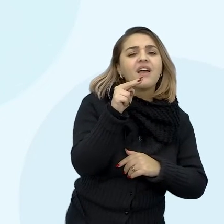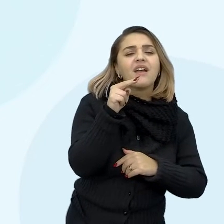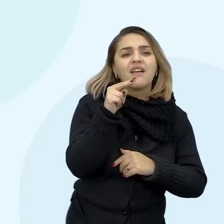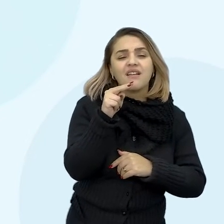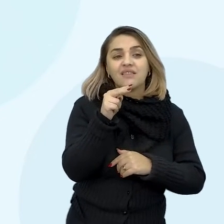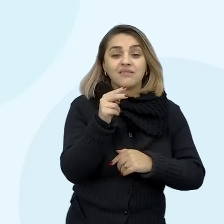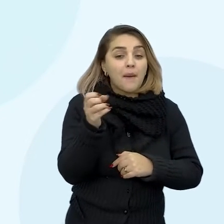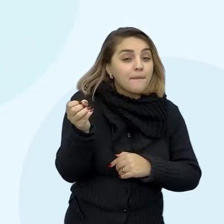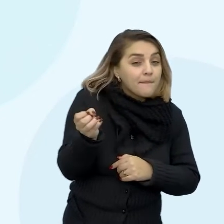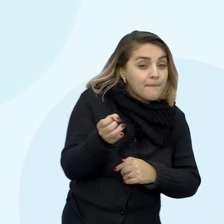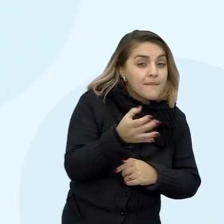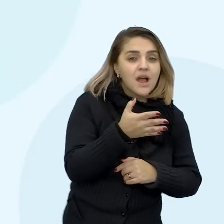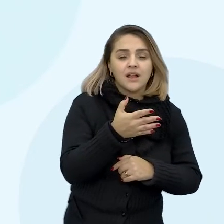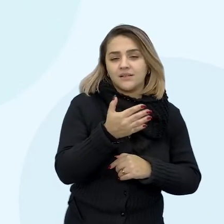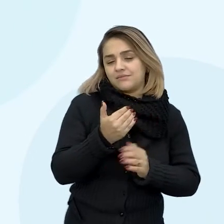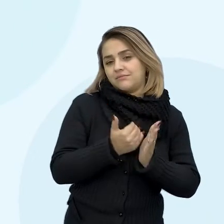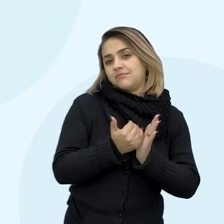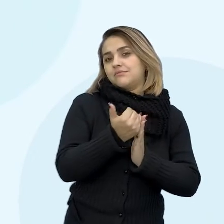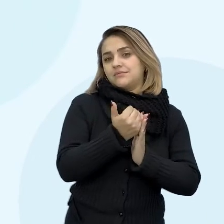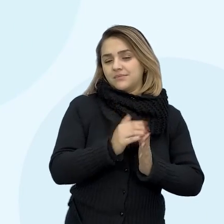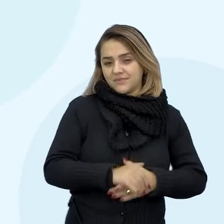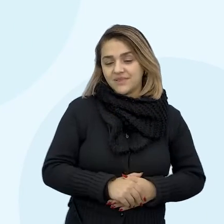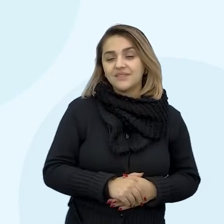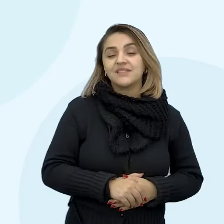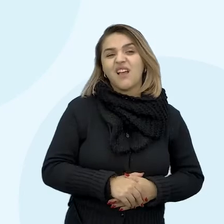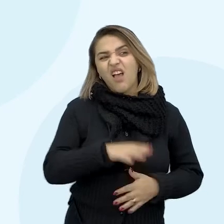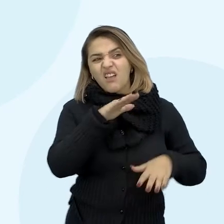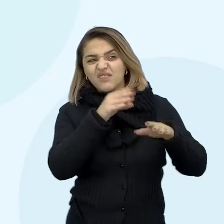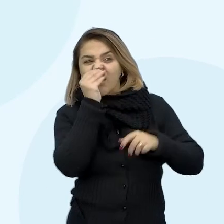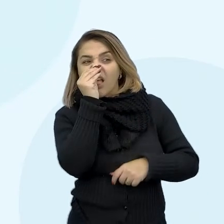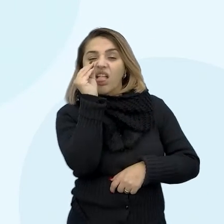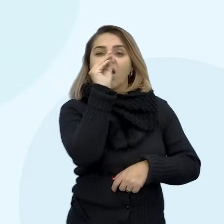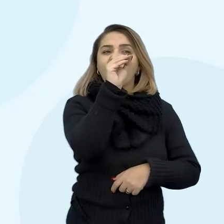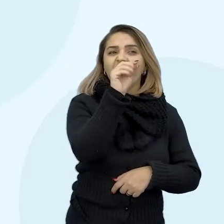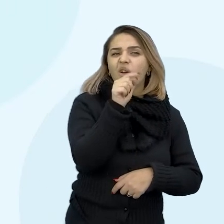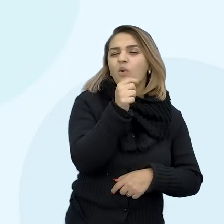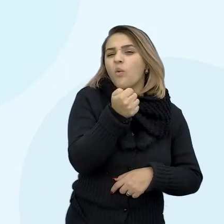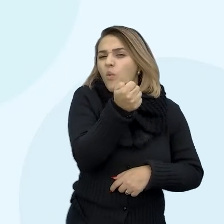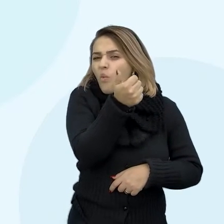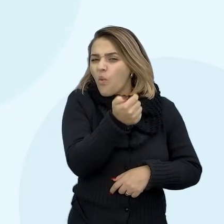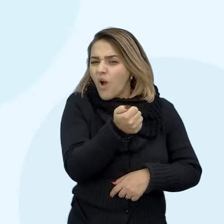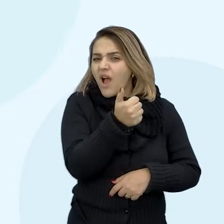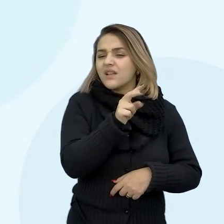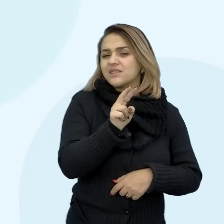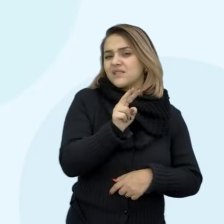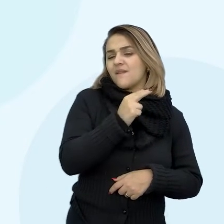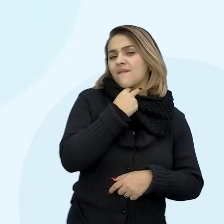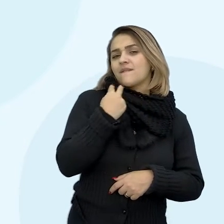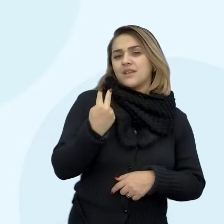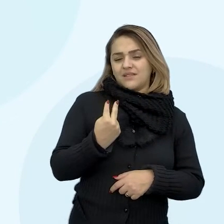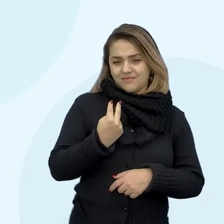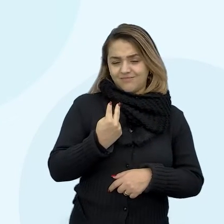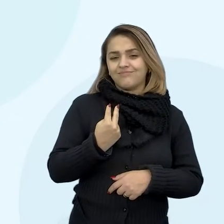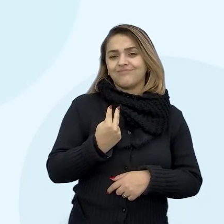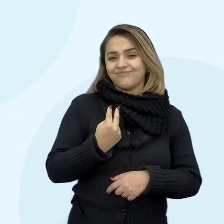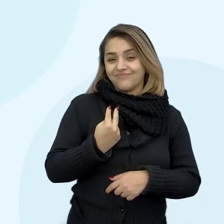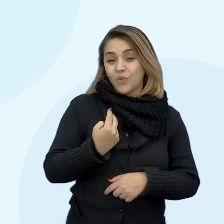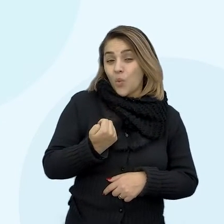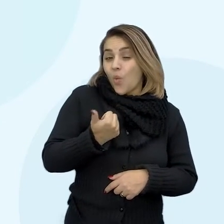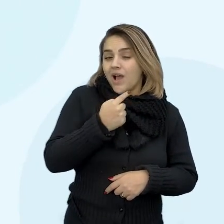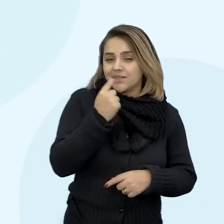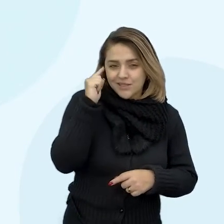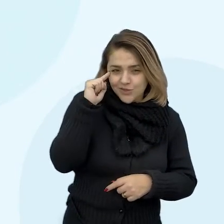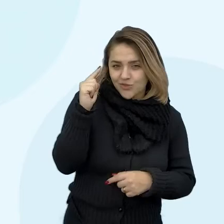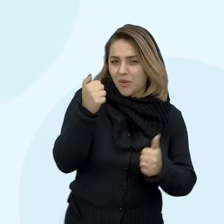mais fresco possível. E acaba deixando de lado aquele que ainda está apto para o consumo, mas